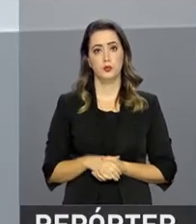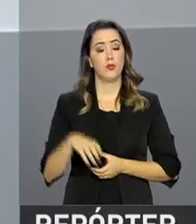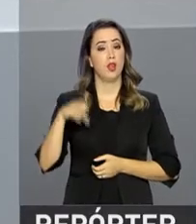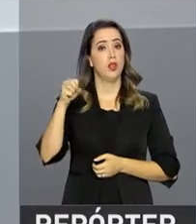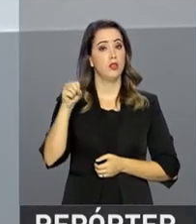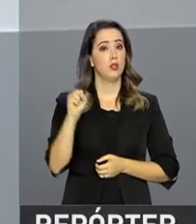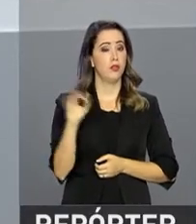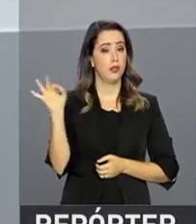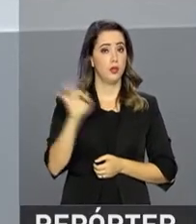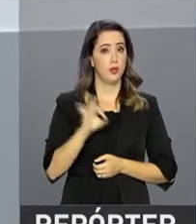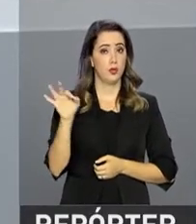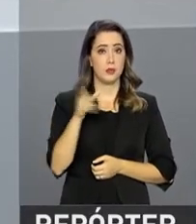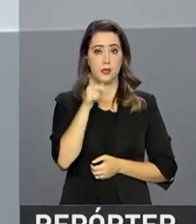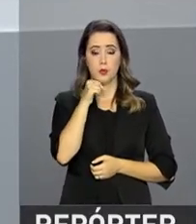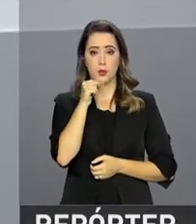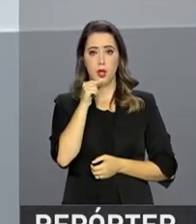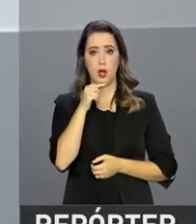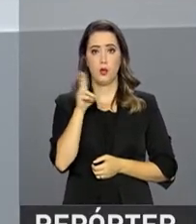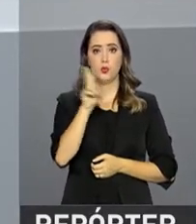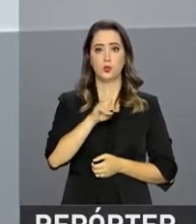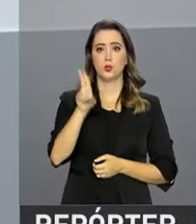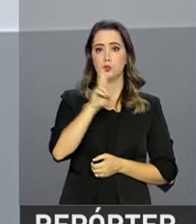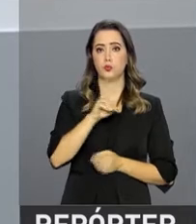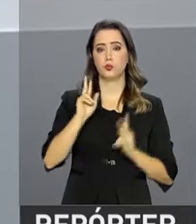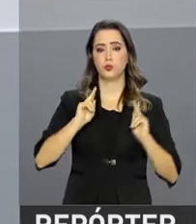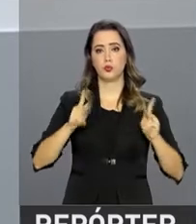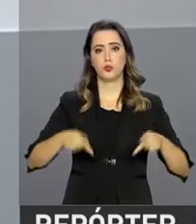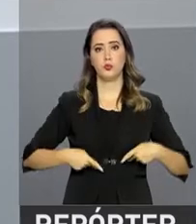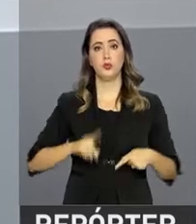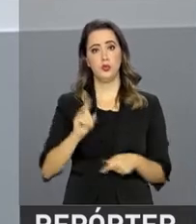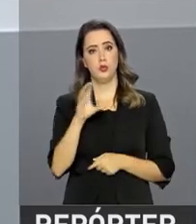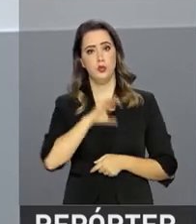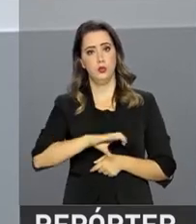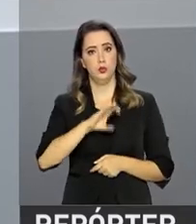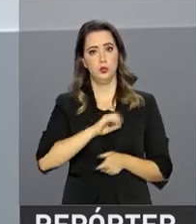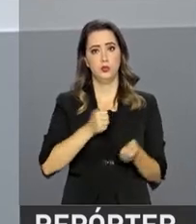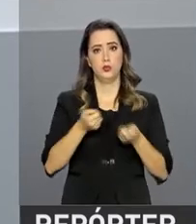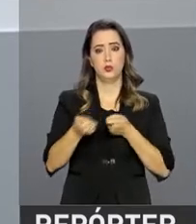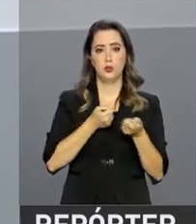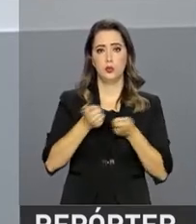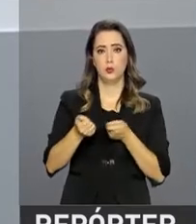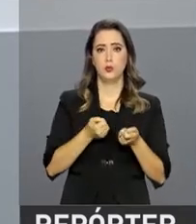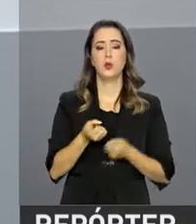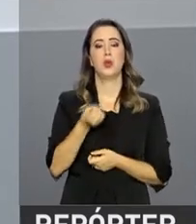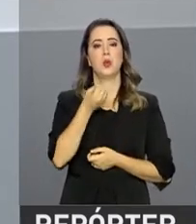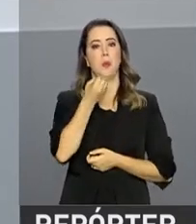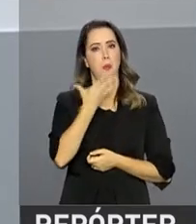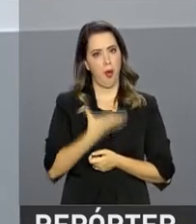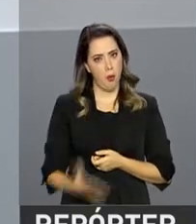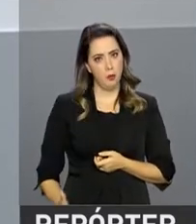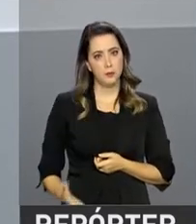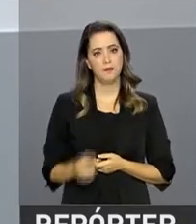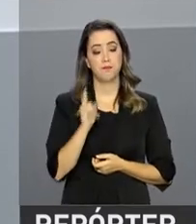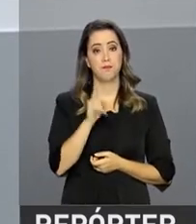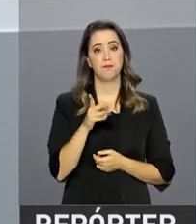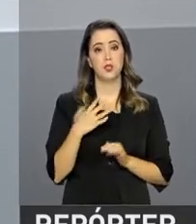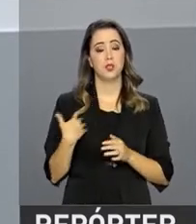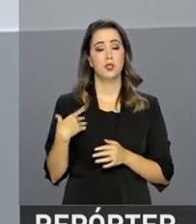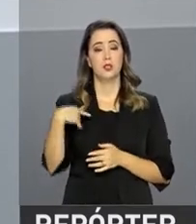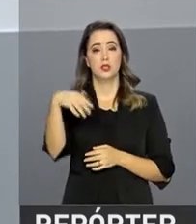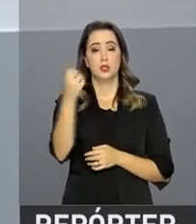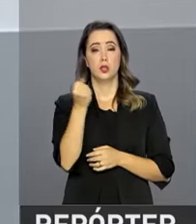98% da água para consumo humano em portugal é controlada e de boa qualidade segundo os padrões nacionais